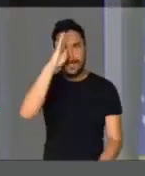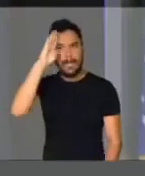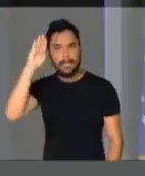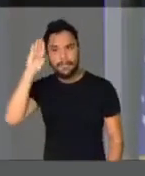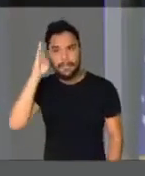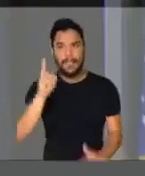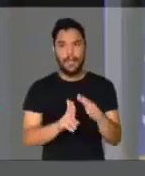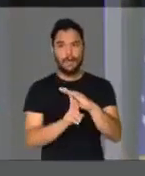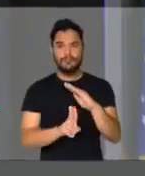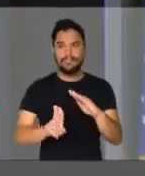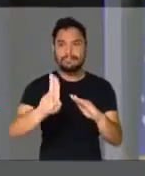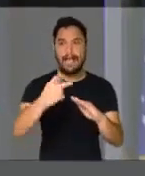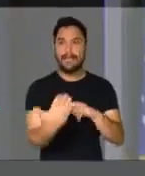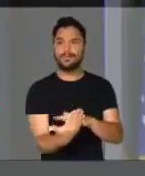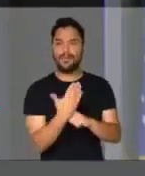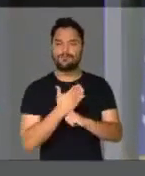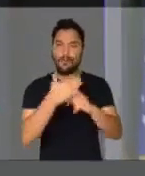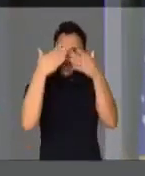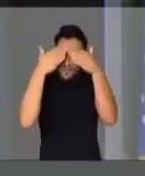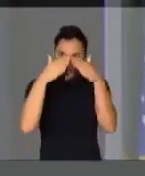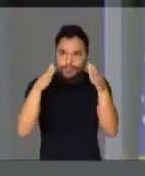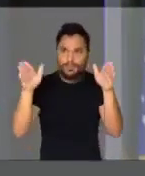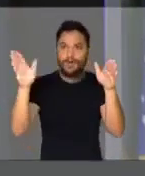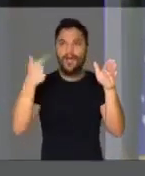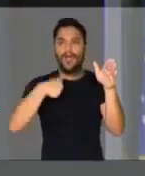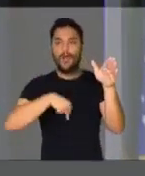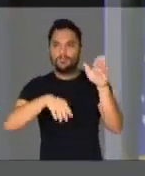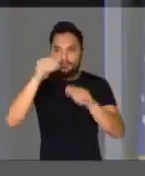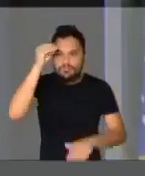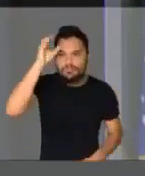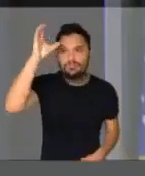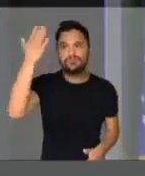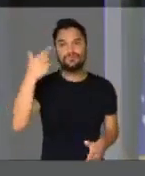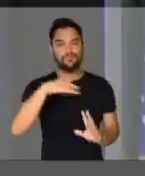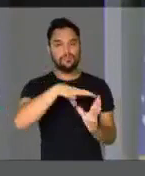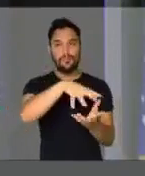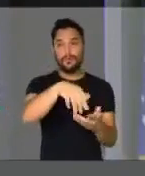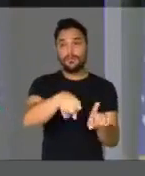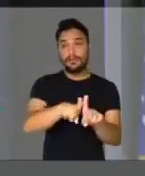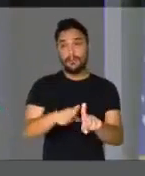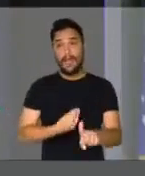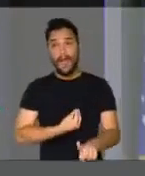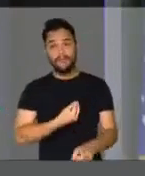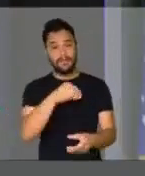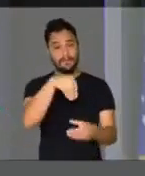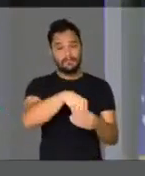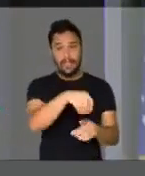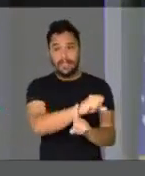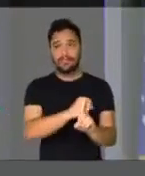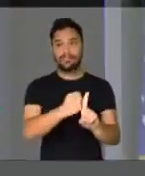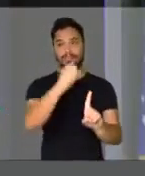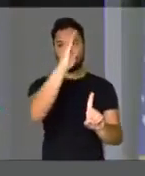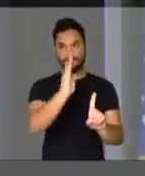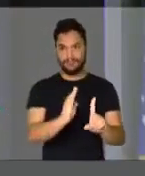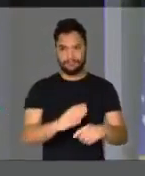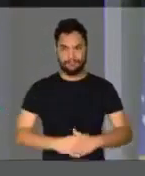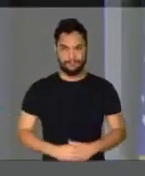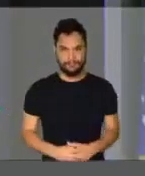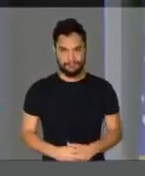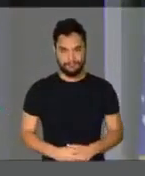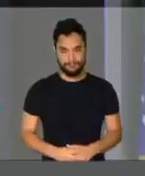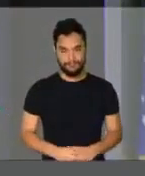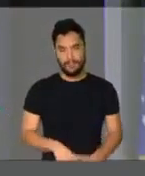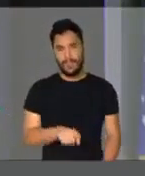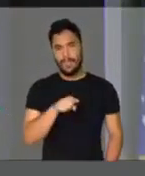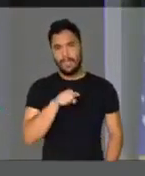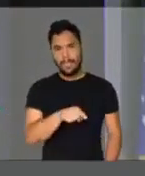que abriram um horizonte de possibilidades, de conhecimento do mundo e da realidade social brasileira. E foi